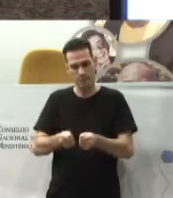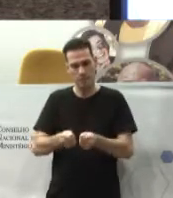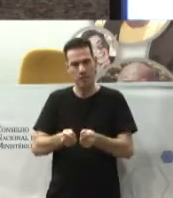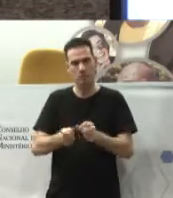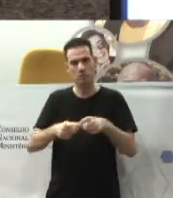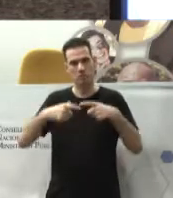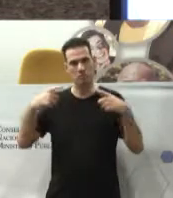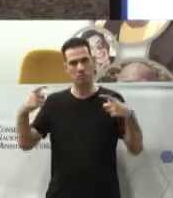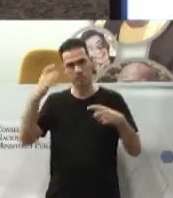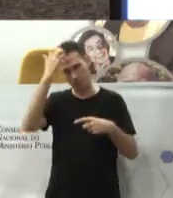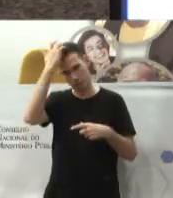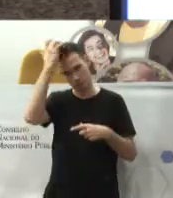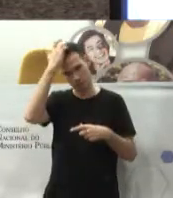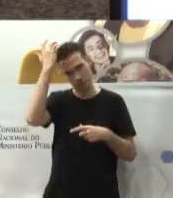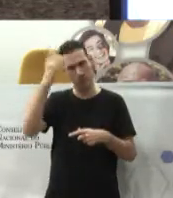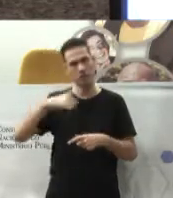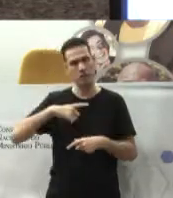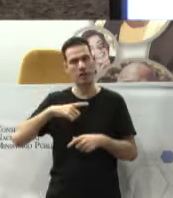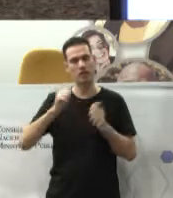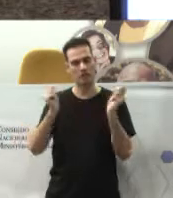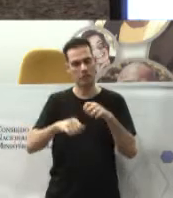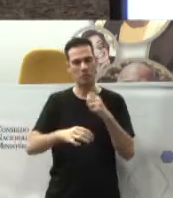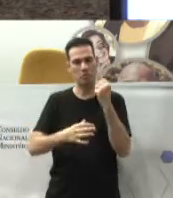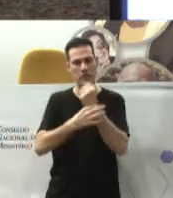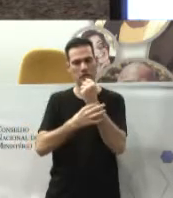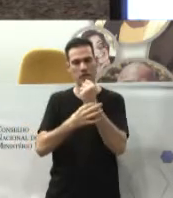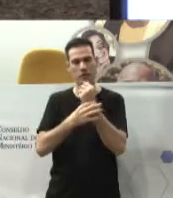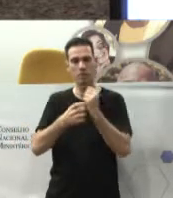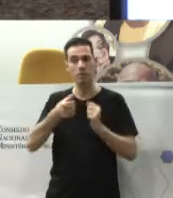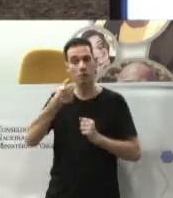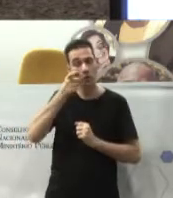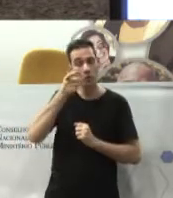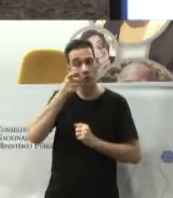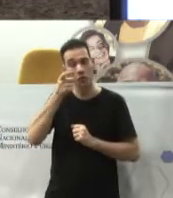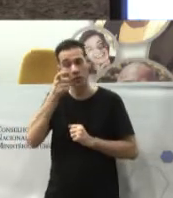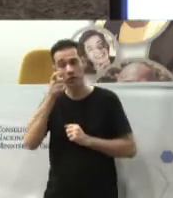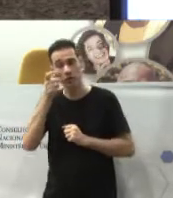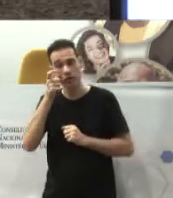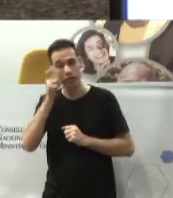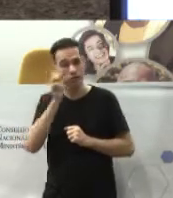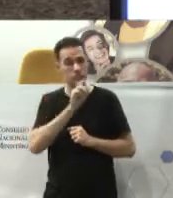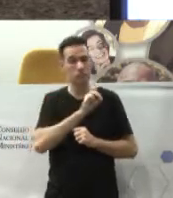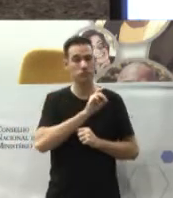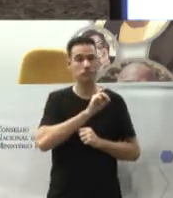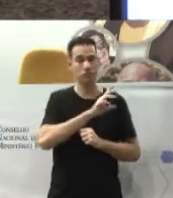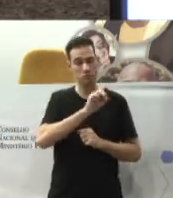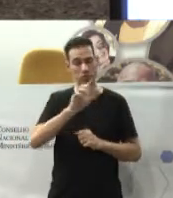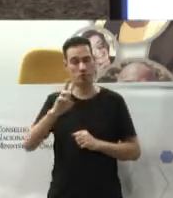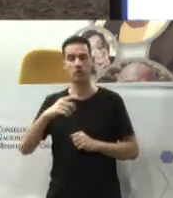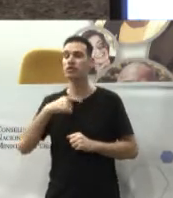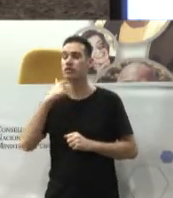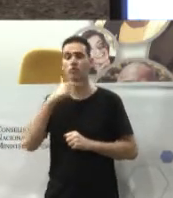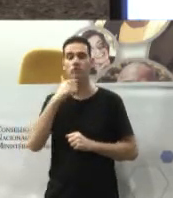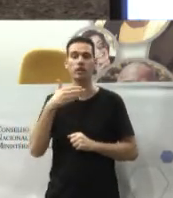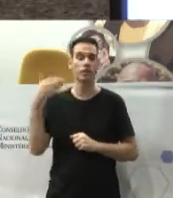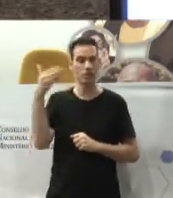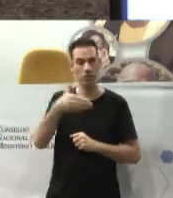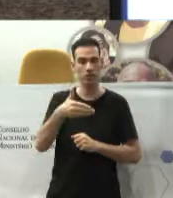que têm como defender os interesses de membros que não poderão estar presentes naquele